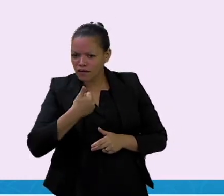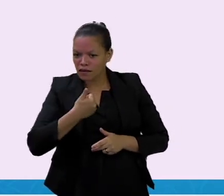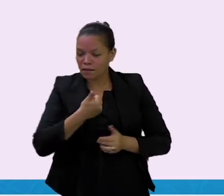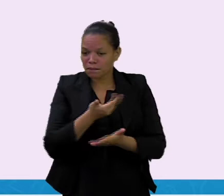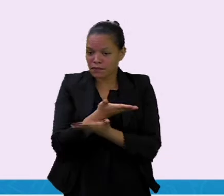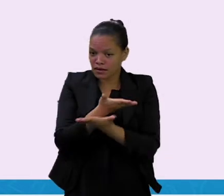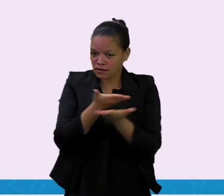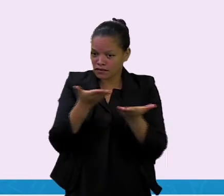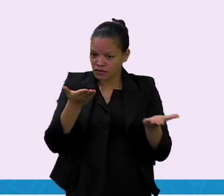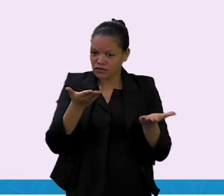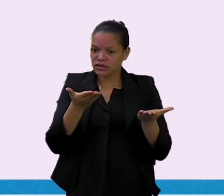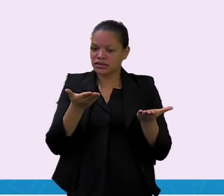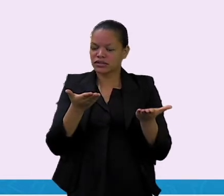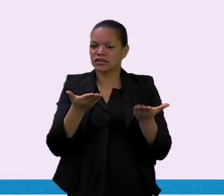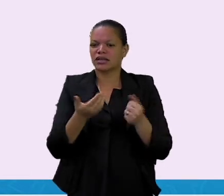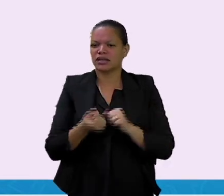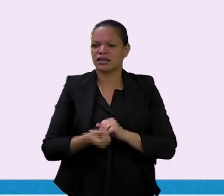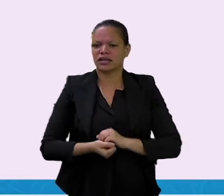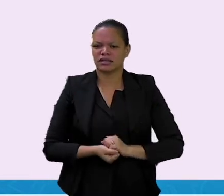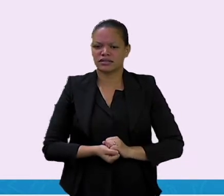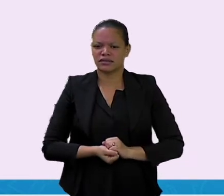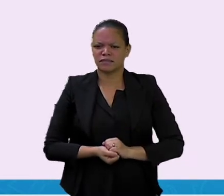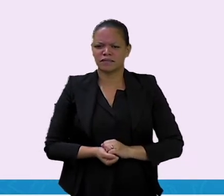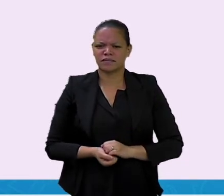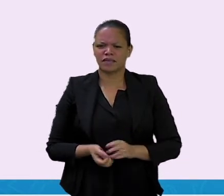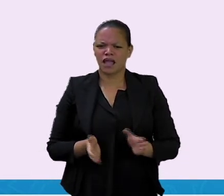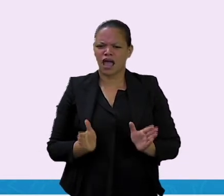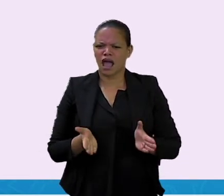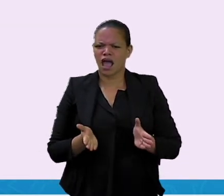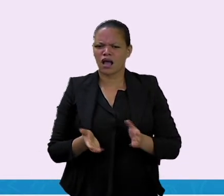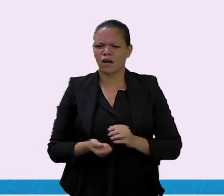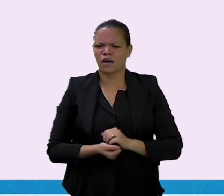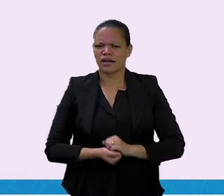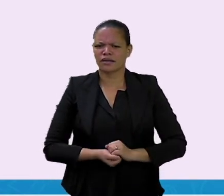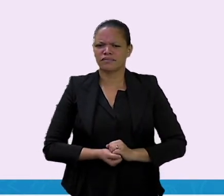de resolver esta conta.